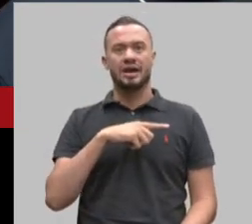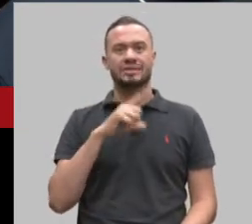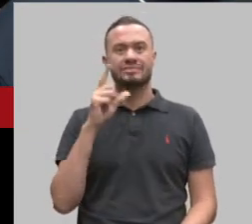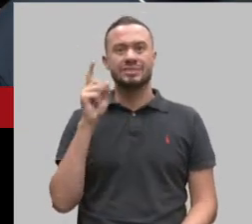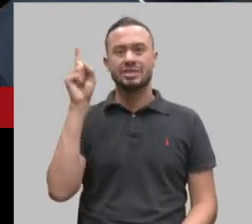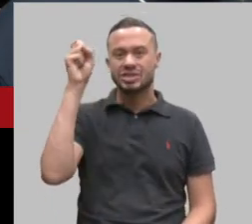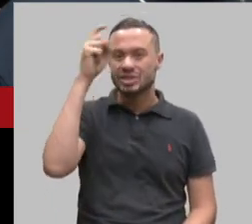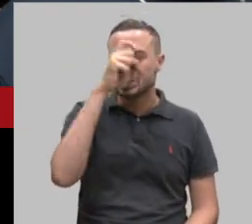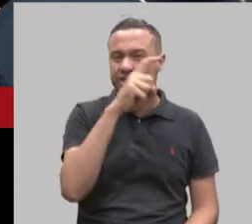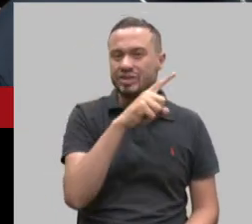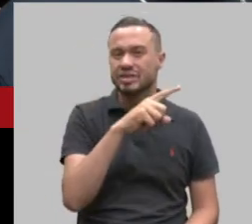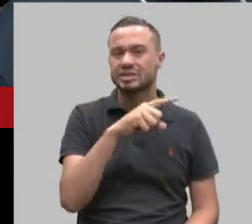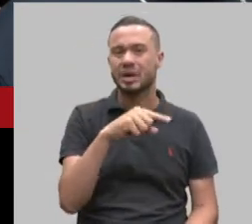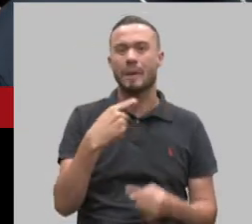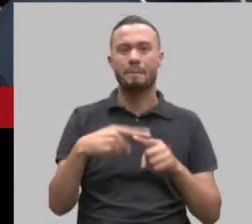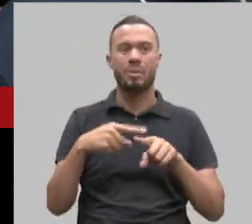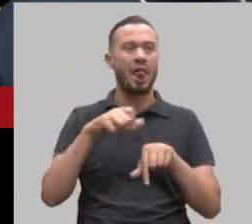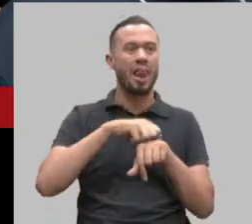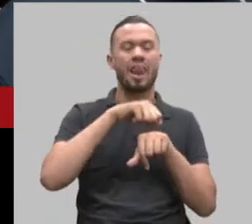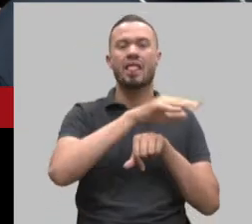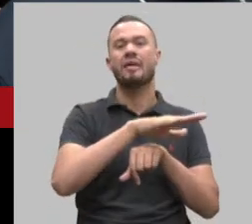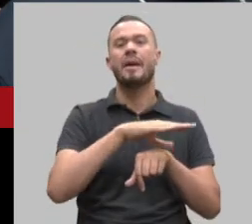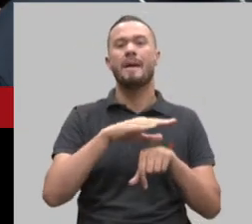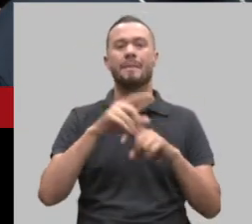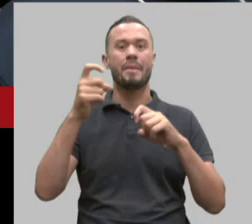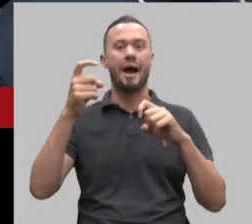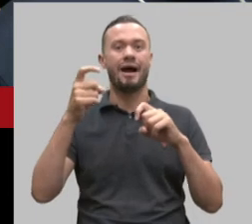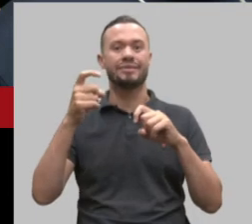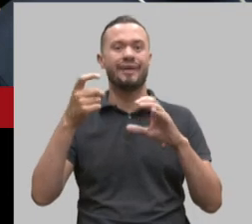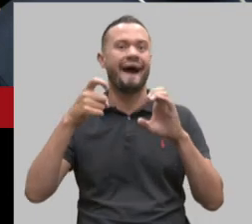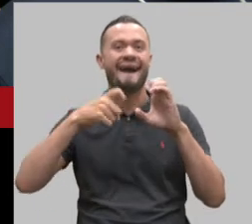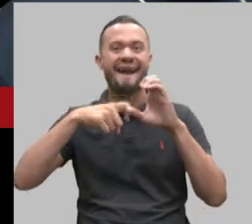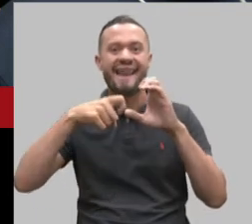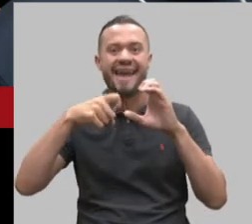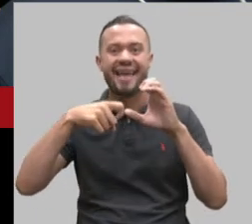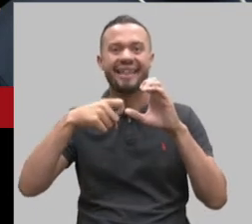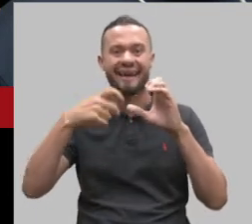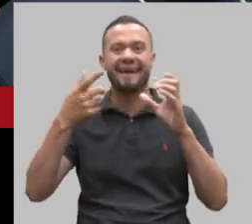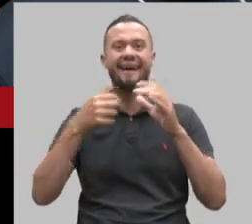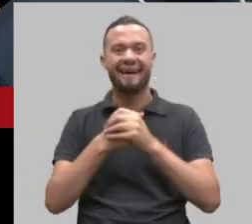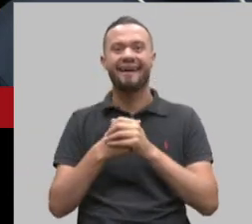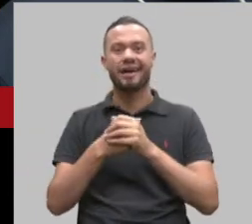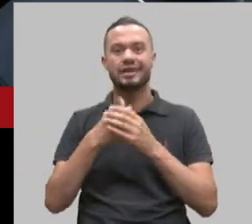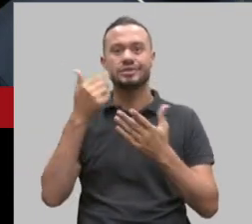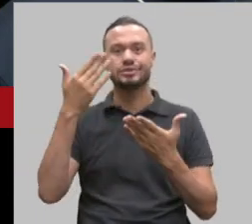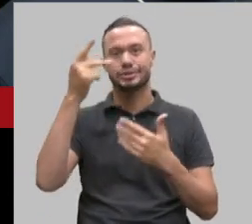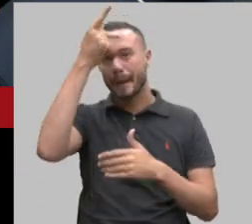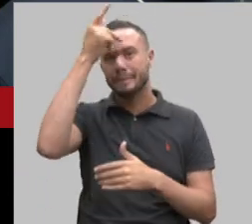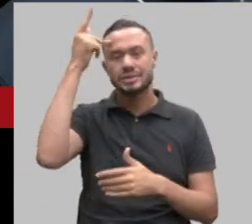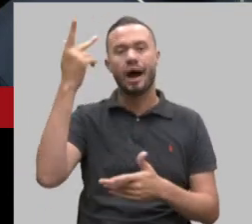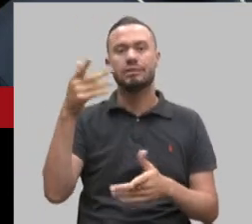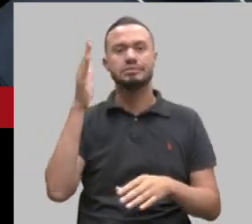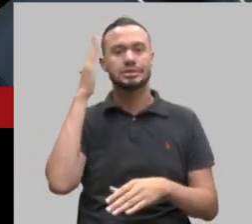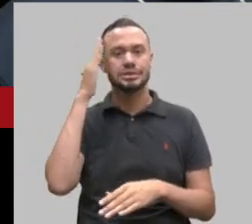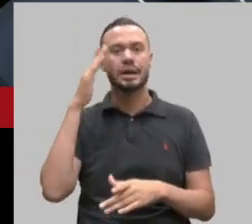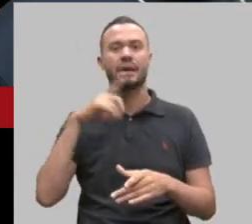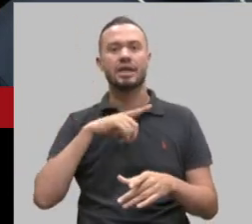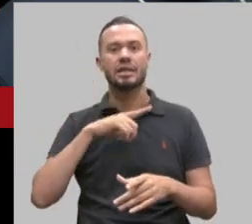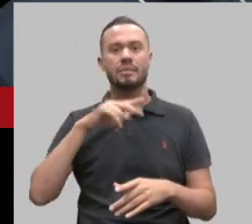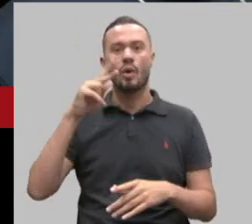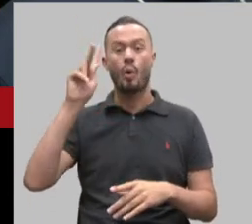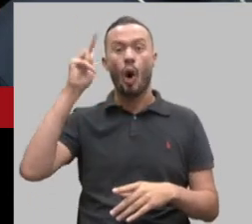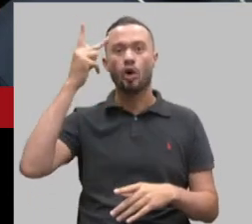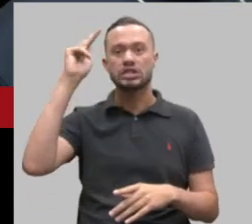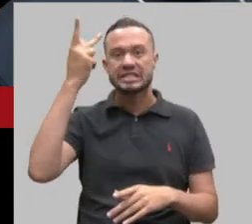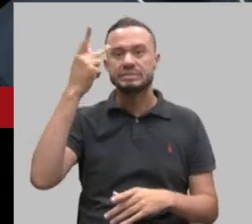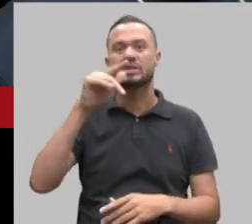mandavam para clínicas psiquiátricas tem um exemplo disso que é o Ofício de Barbacena onde é considerado até um